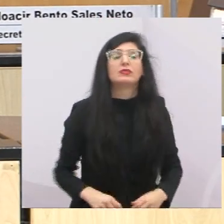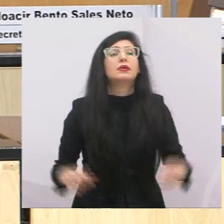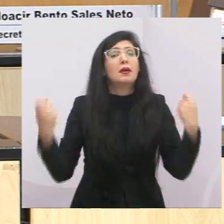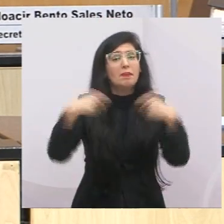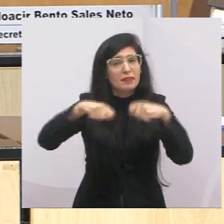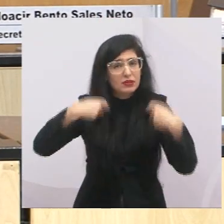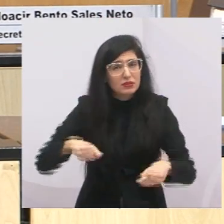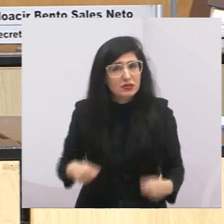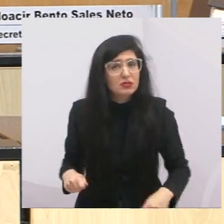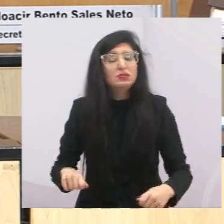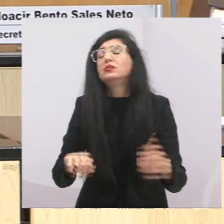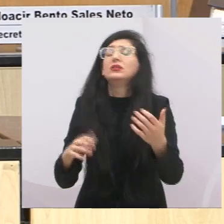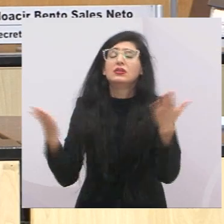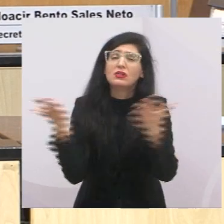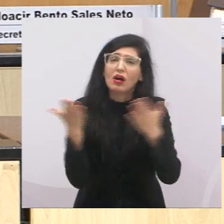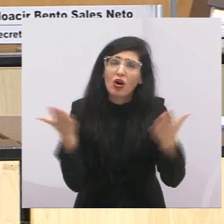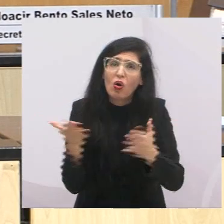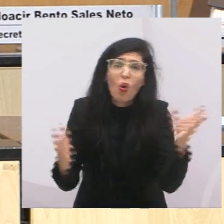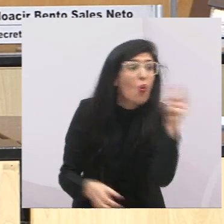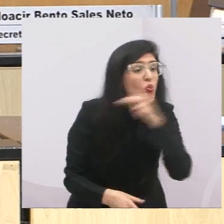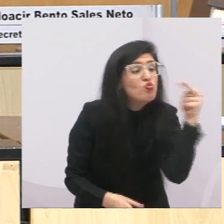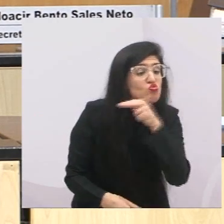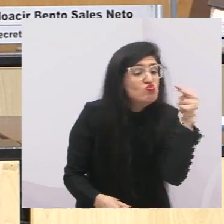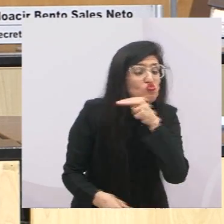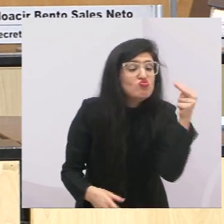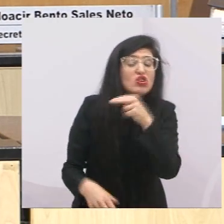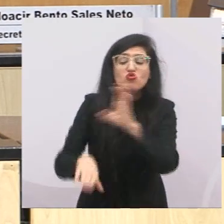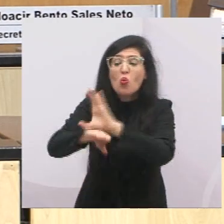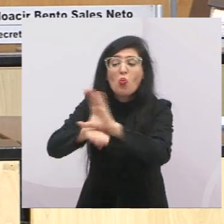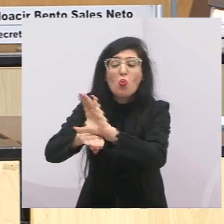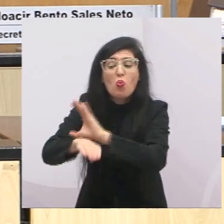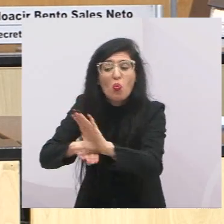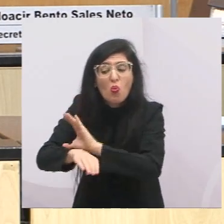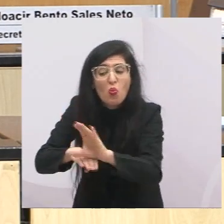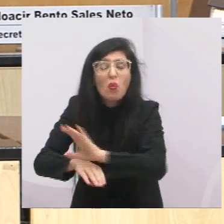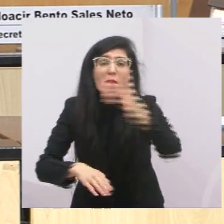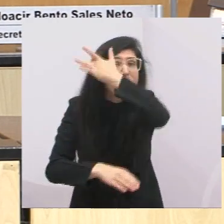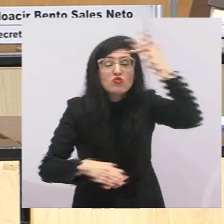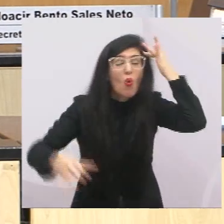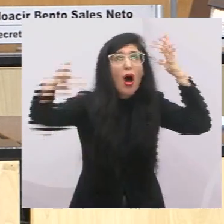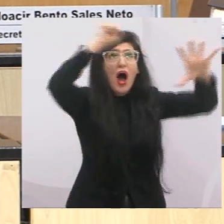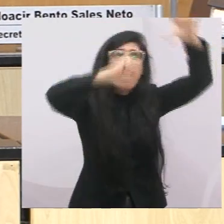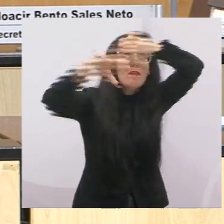cursos profissionalizantes em caráter de urgência, o que